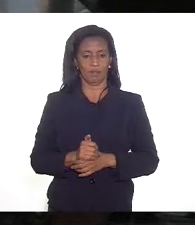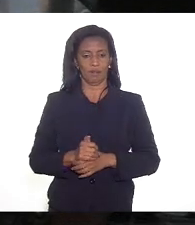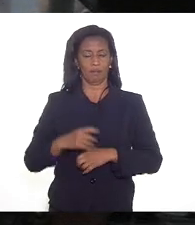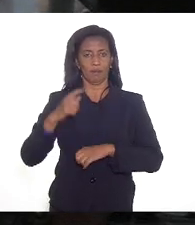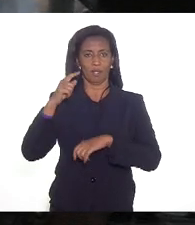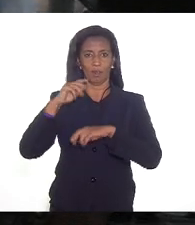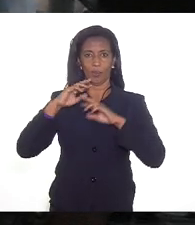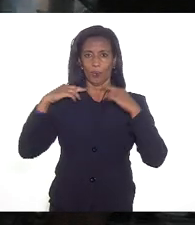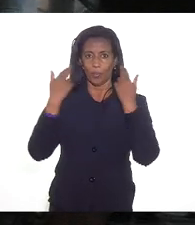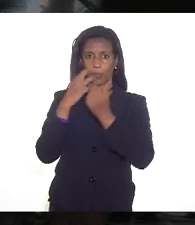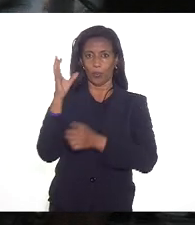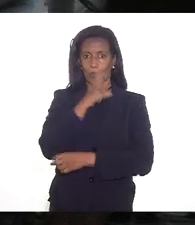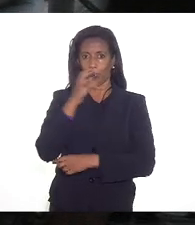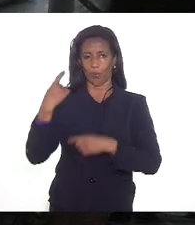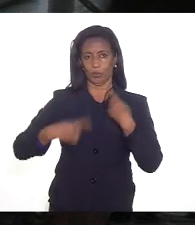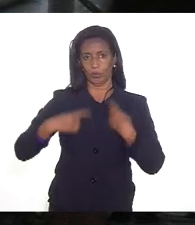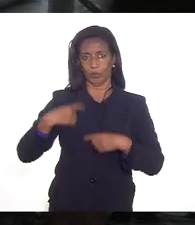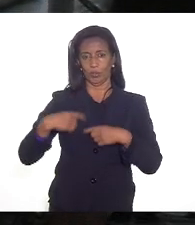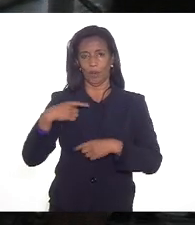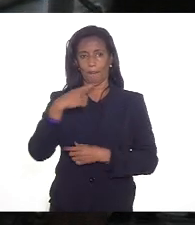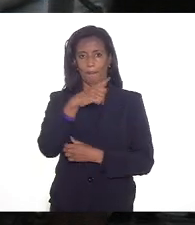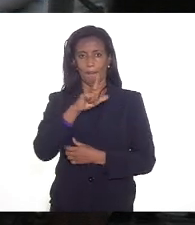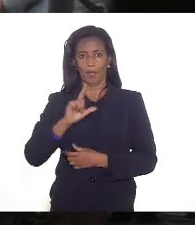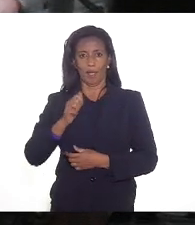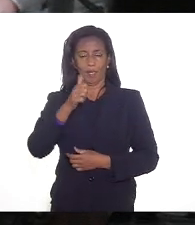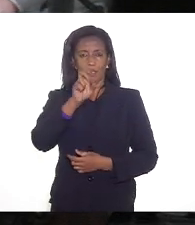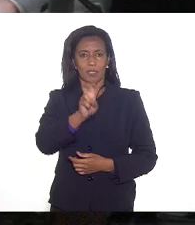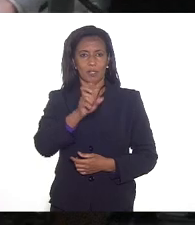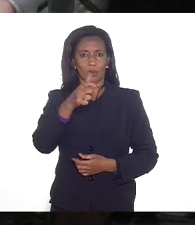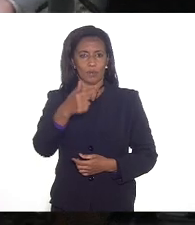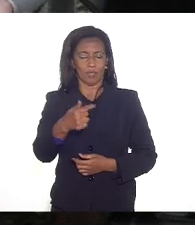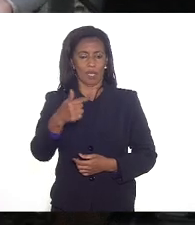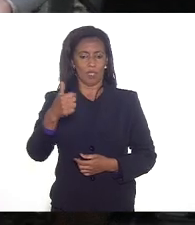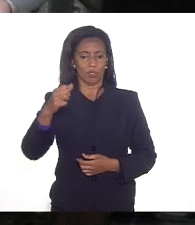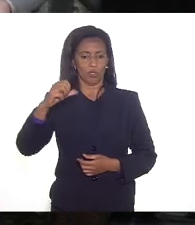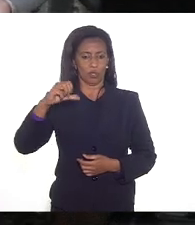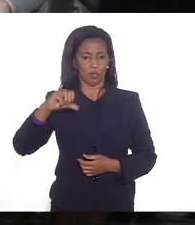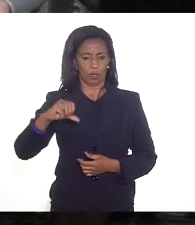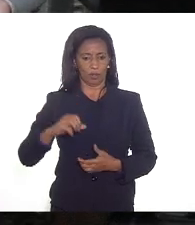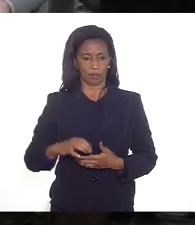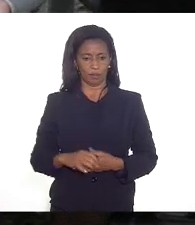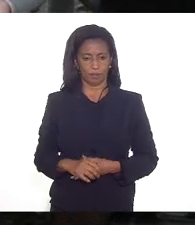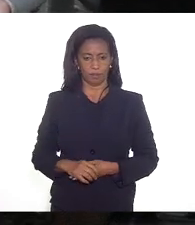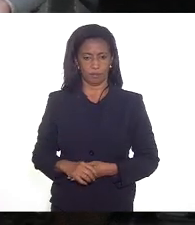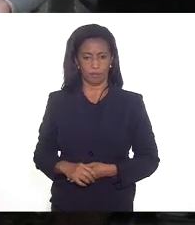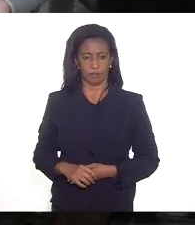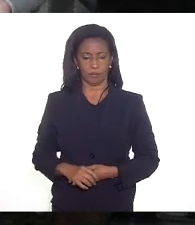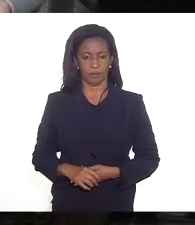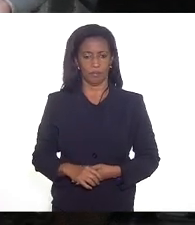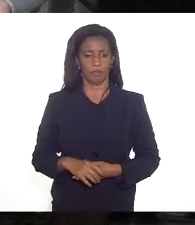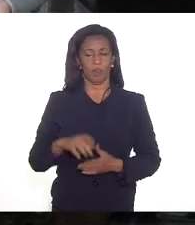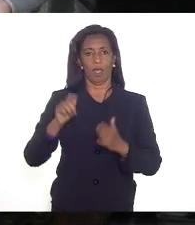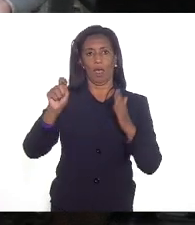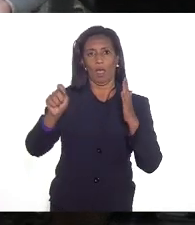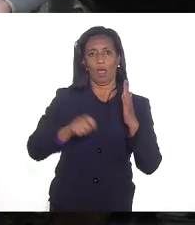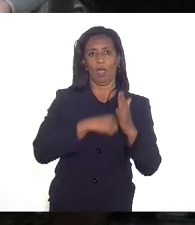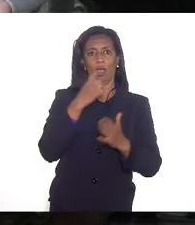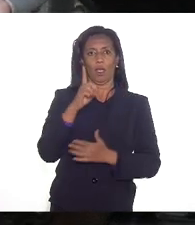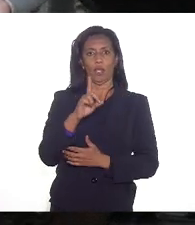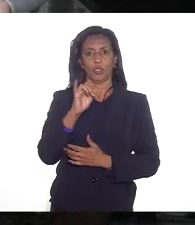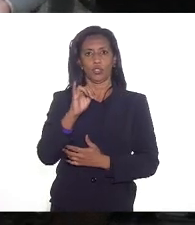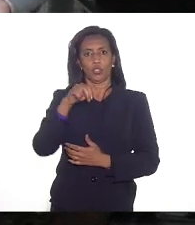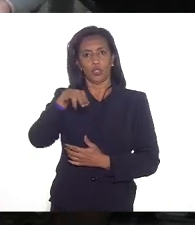tramitação de Gareth discussão única projeto de resolução 579 21 é de autoria do deputado